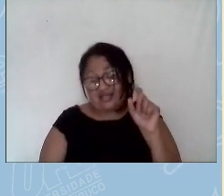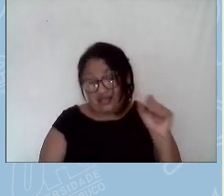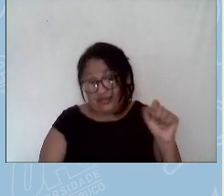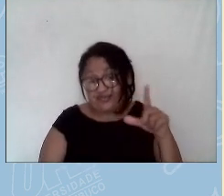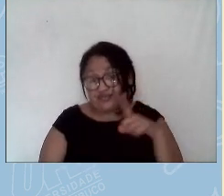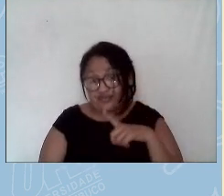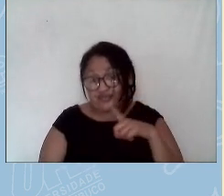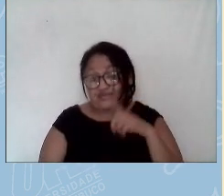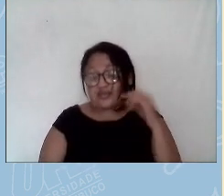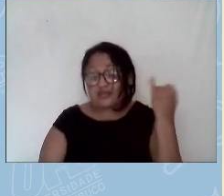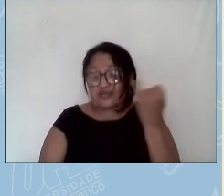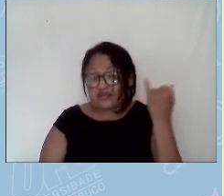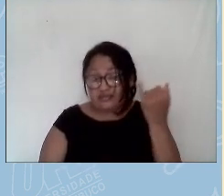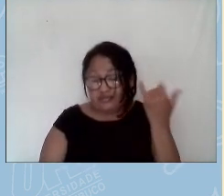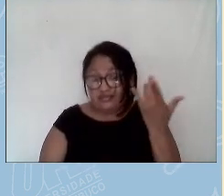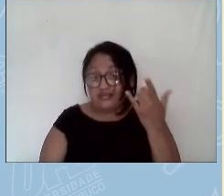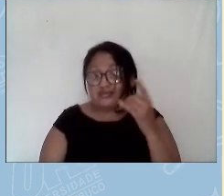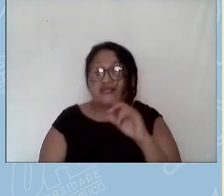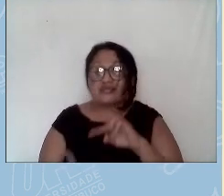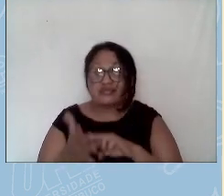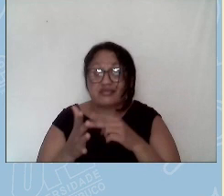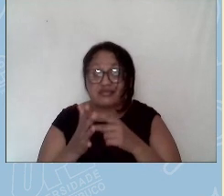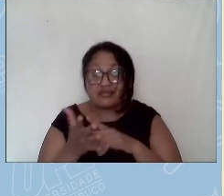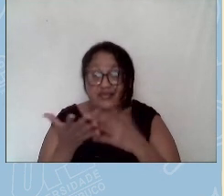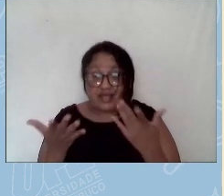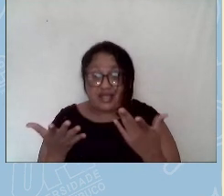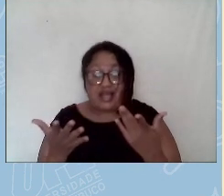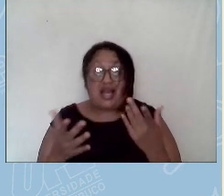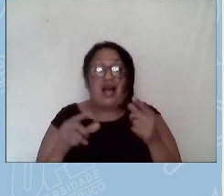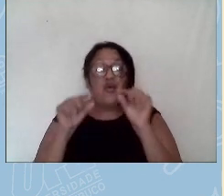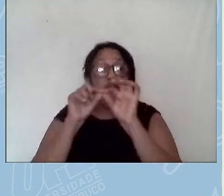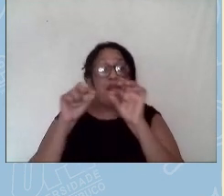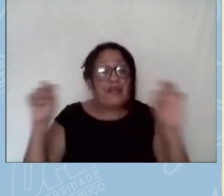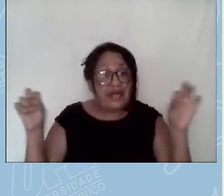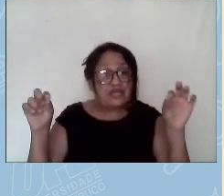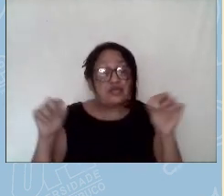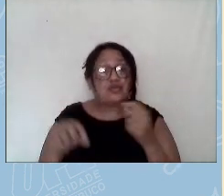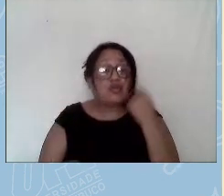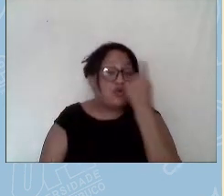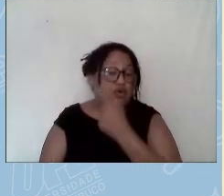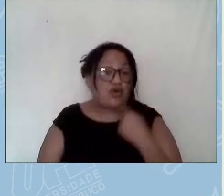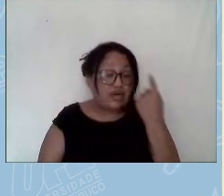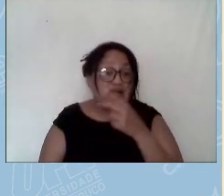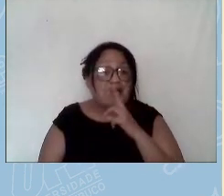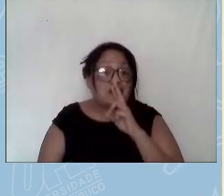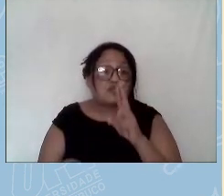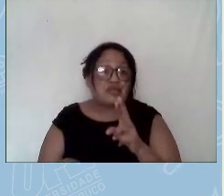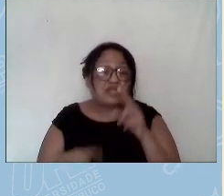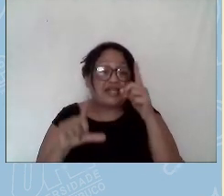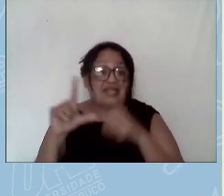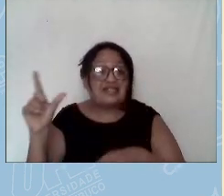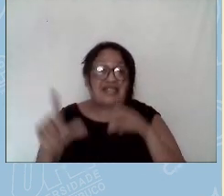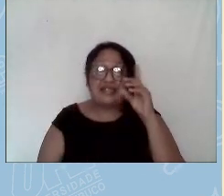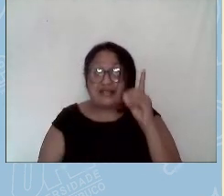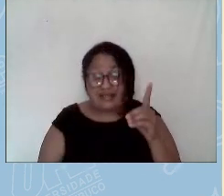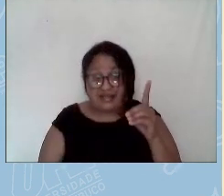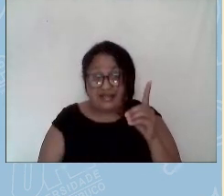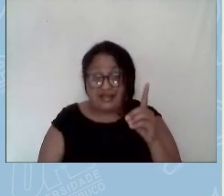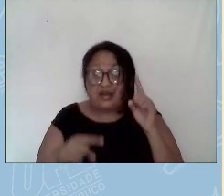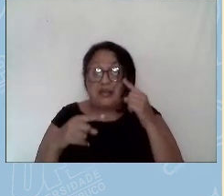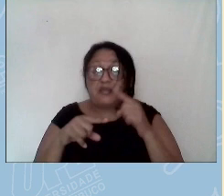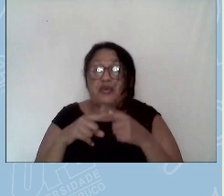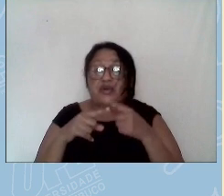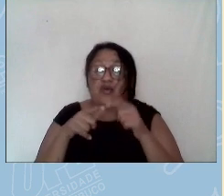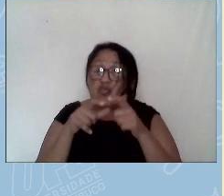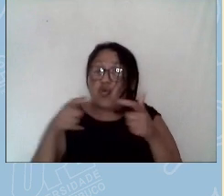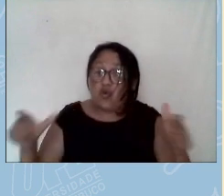um detalhe deste item em metros cúbicos por hora a resposta correta seria a letra D pois o volume